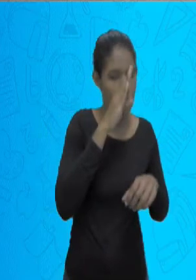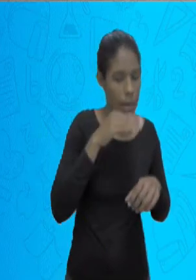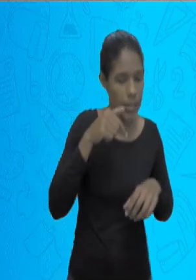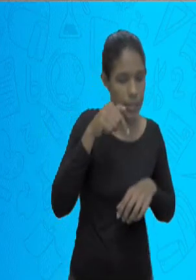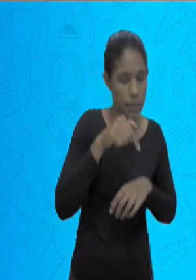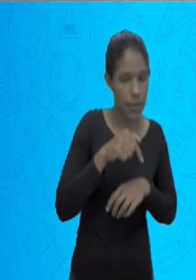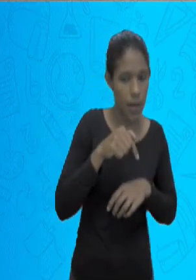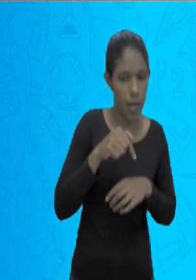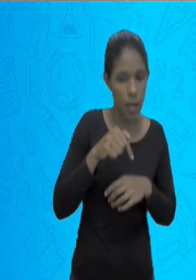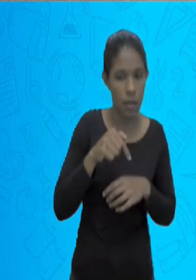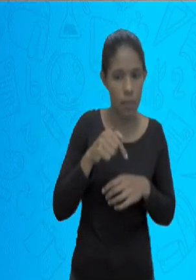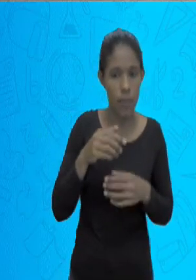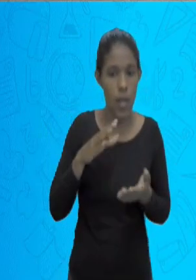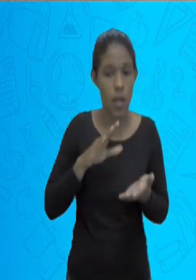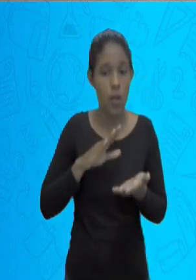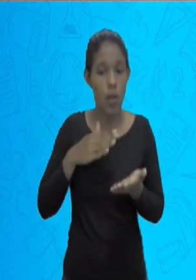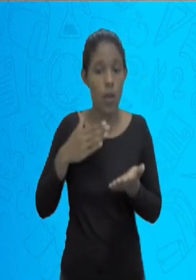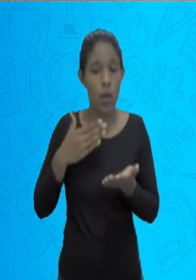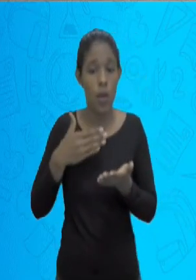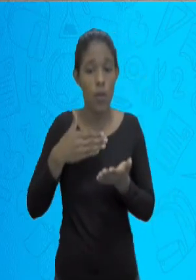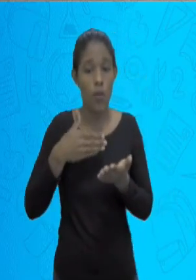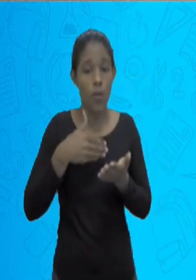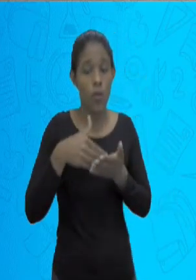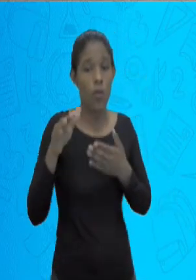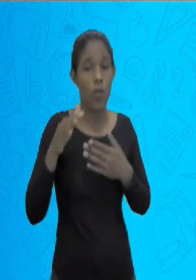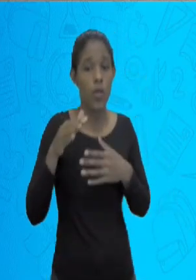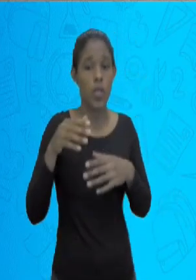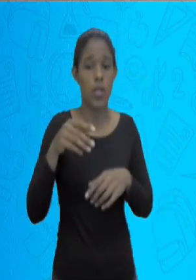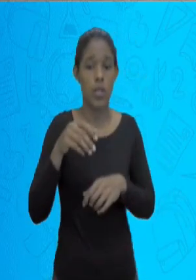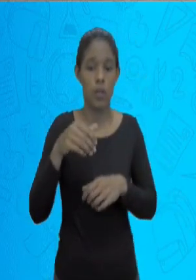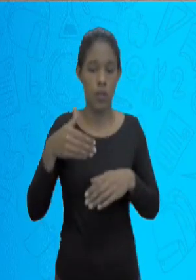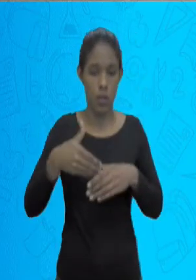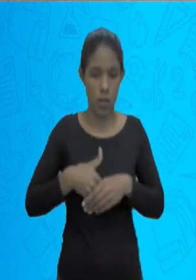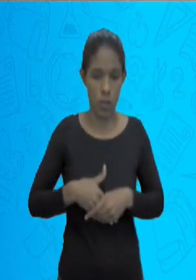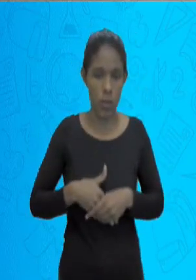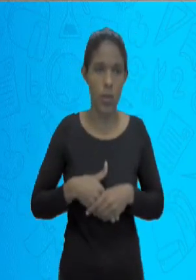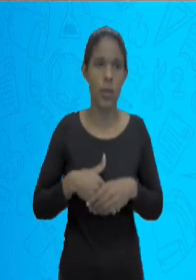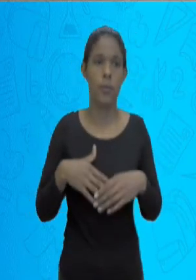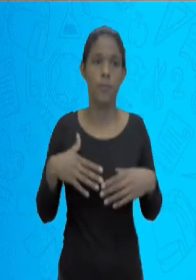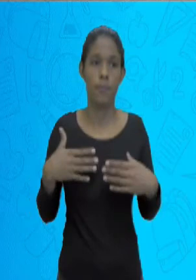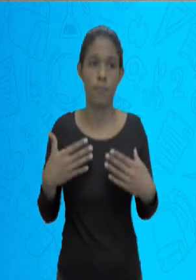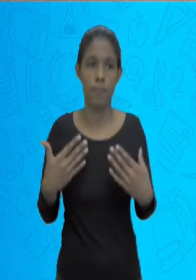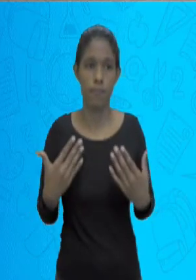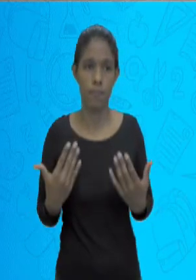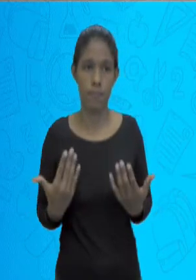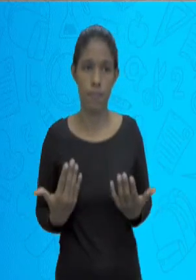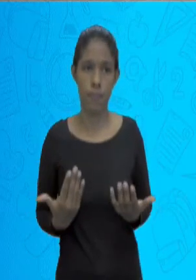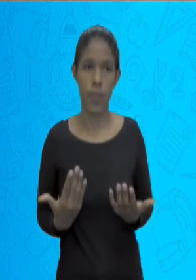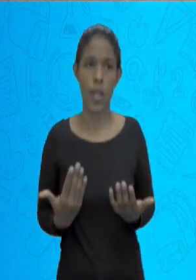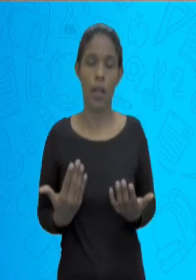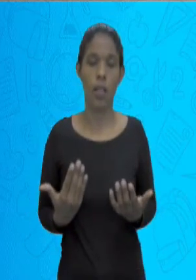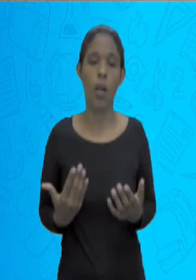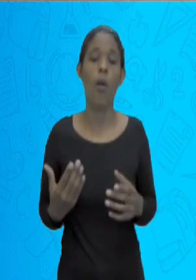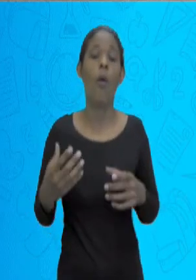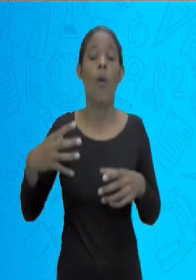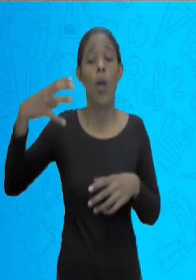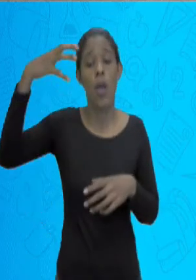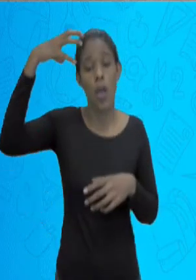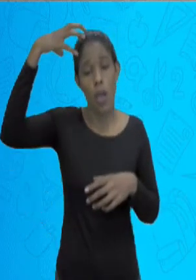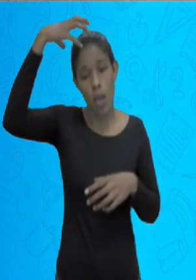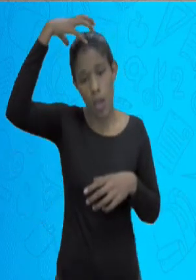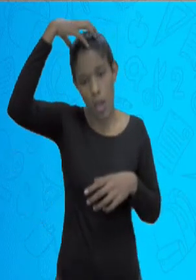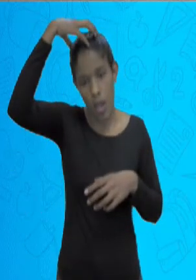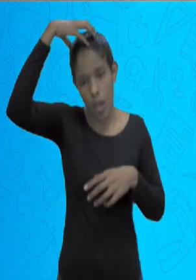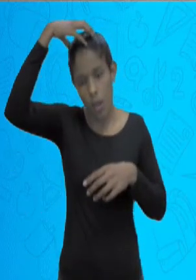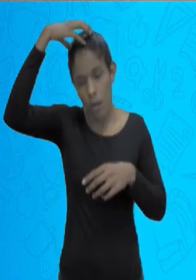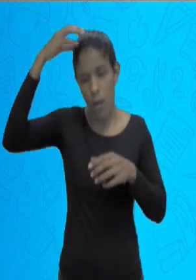discutido em Portugal para transferir a corte portuguesa para a colônia brasileira.